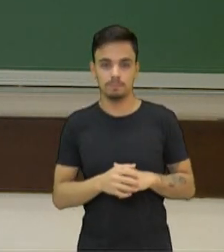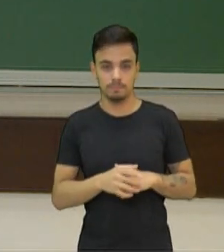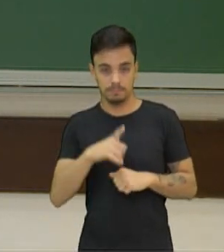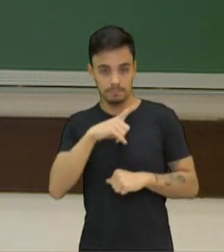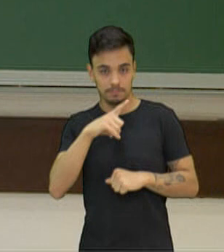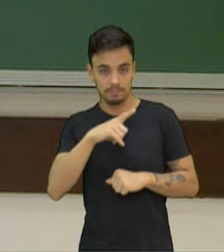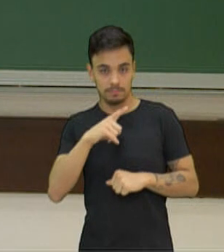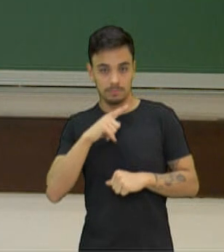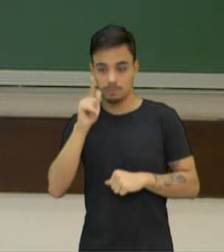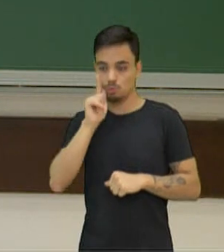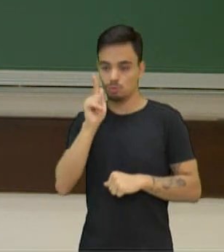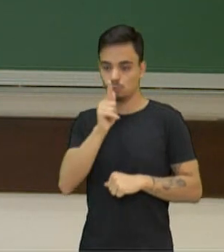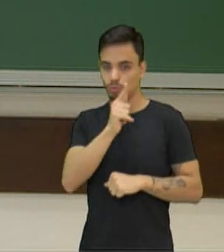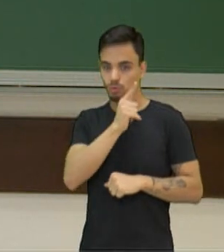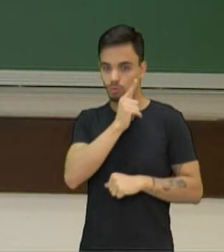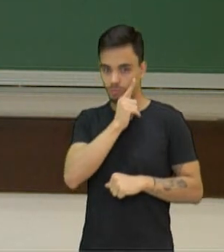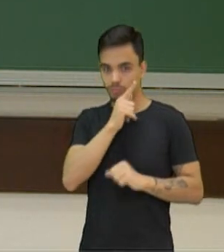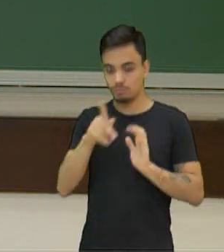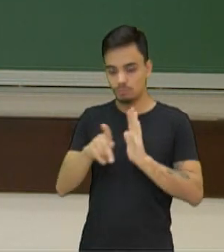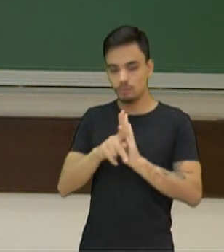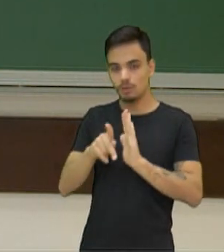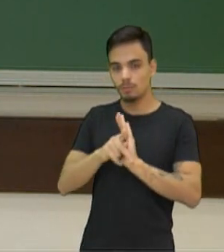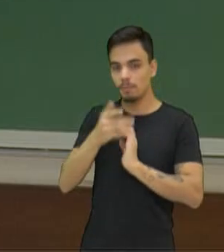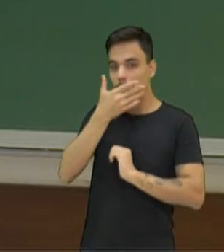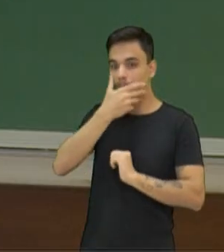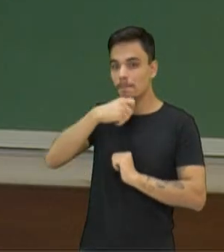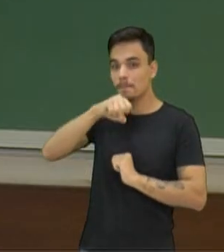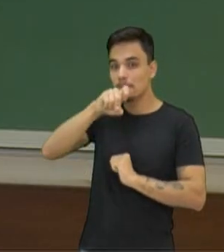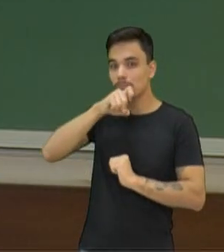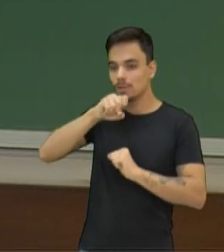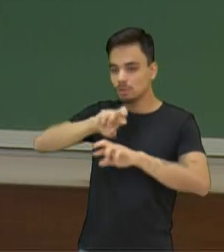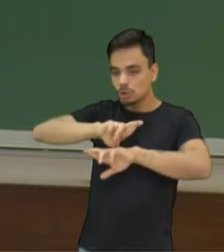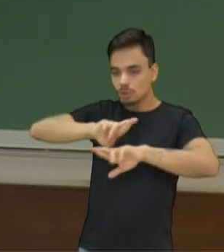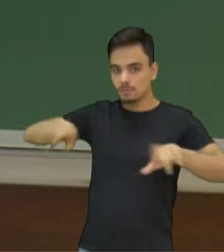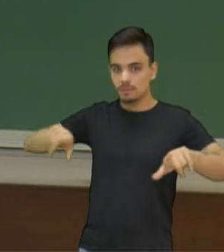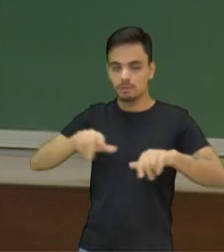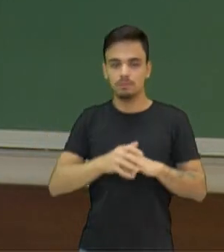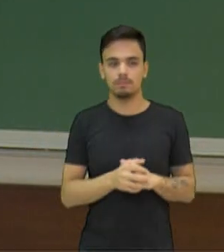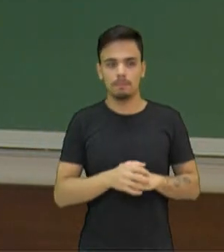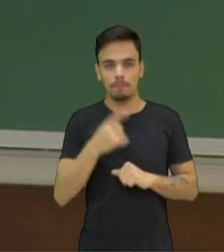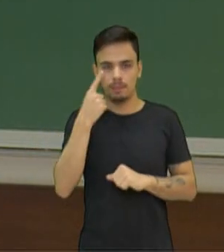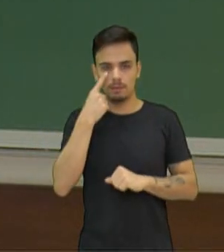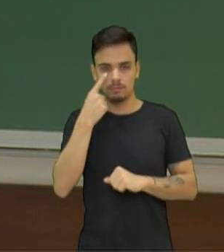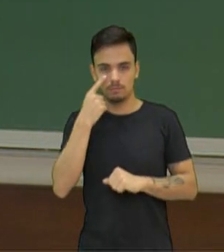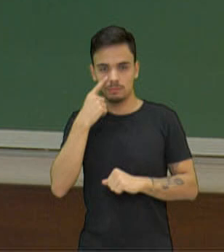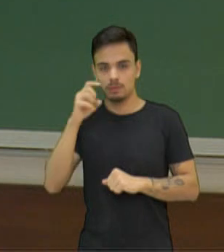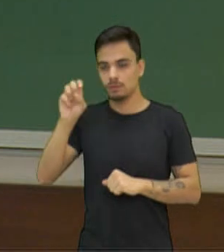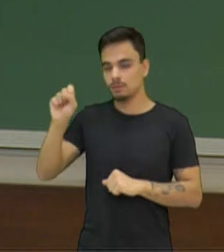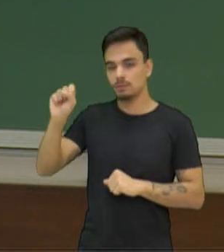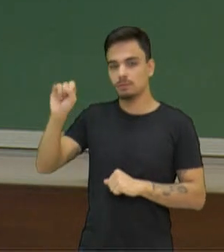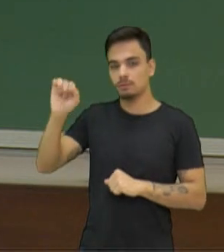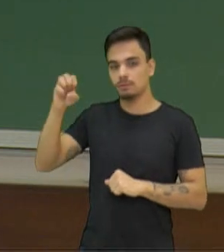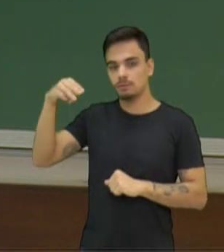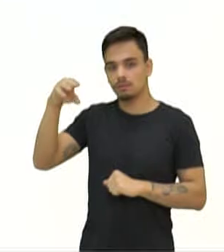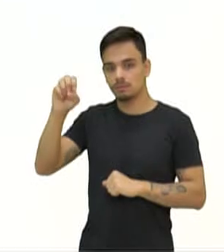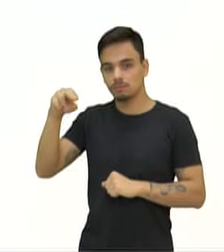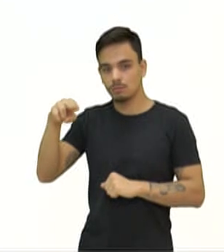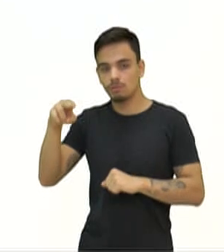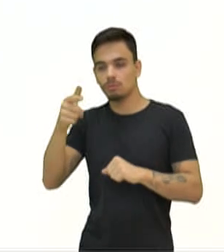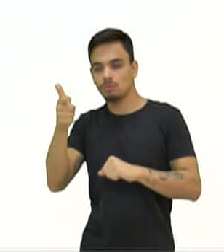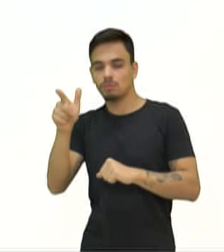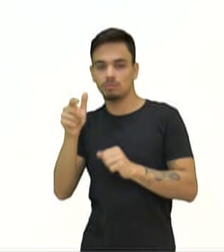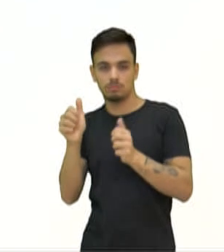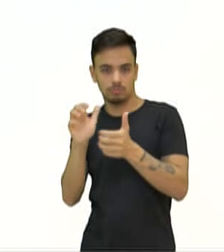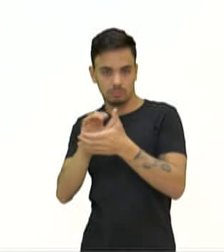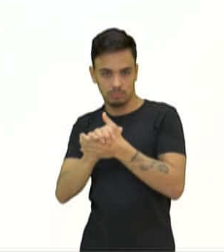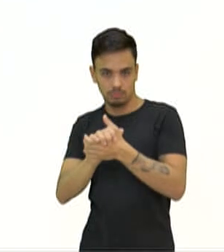tiveram gêmeos de pais diferentes, é um caso bem especial. Vamos dar uma olhadinha aqui. Simon e Graham decidiram aumentar a família.